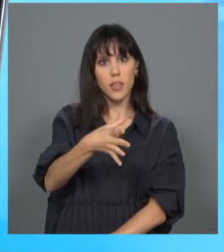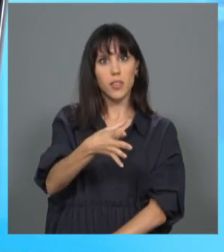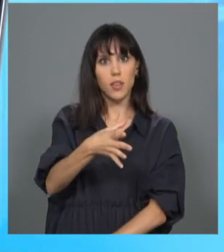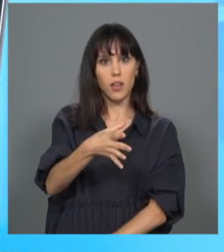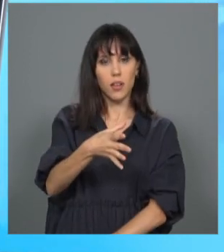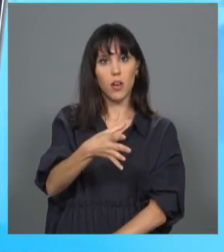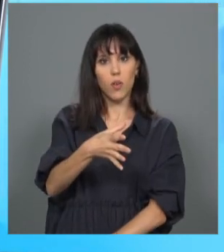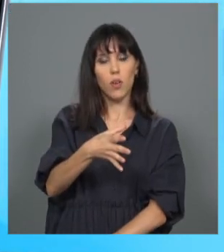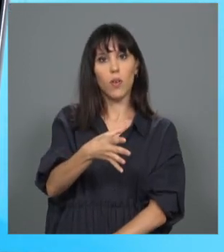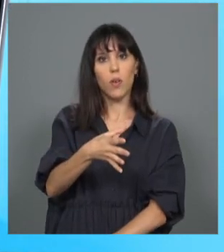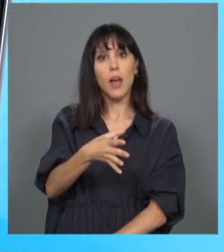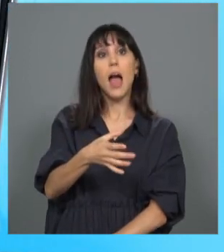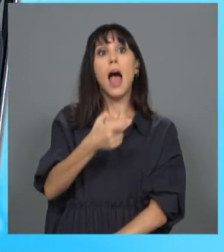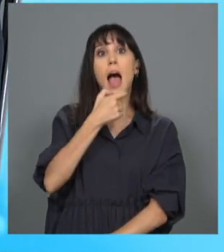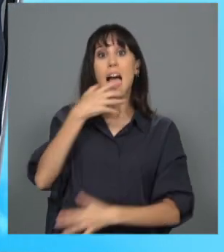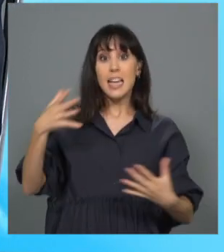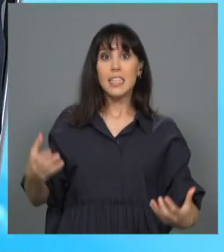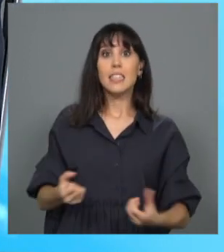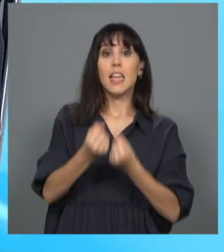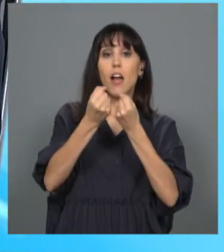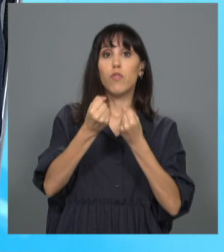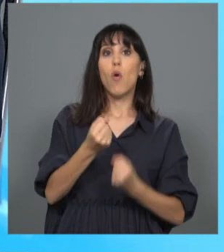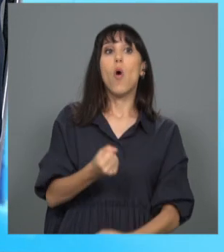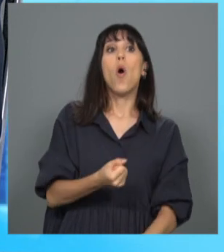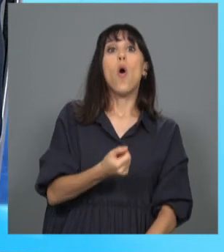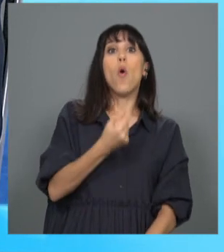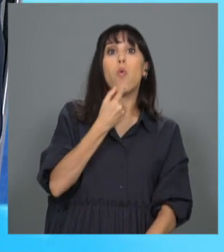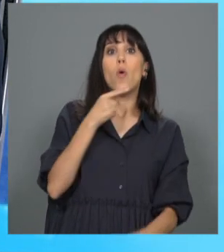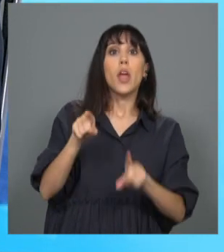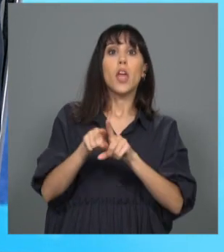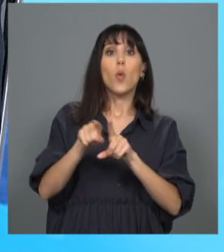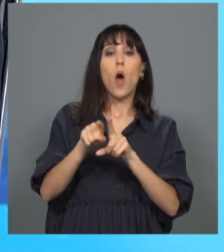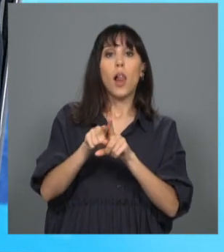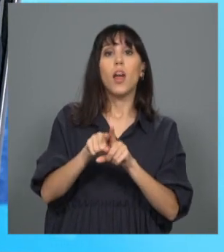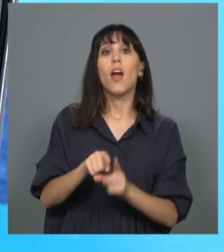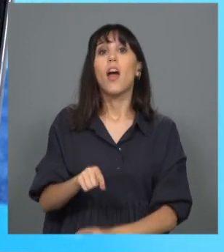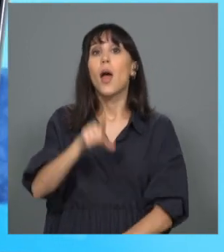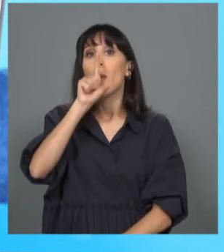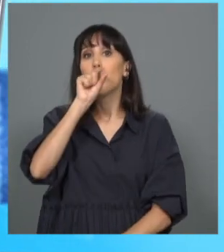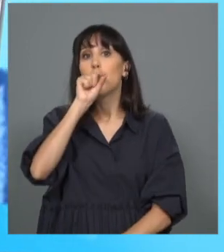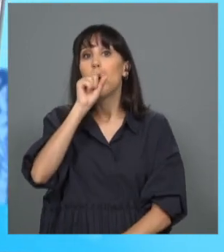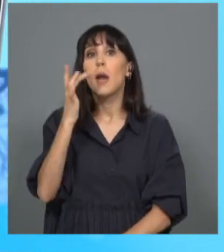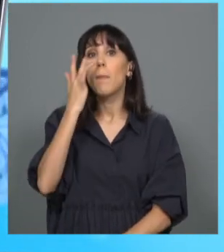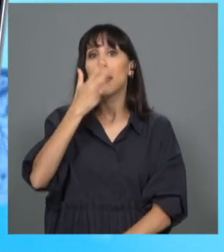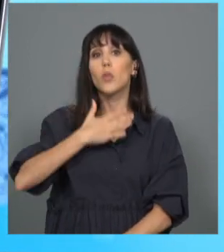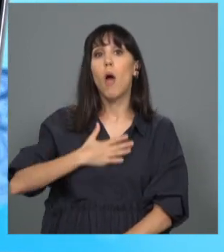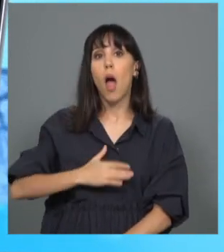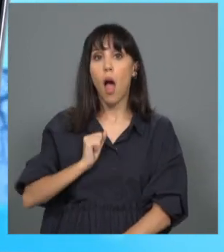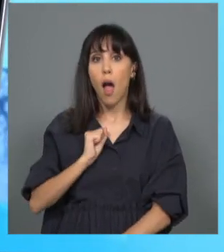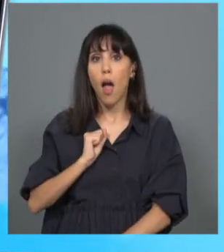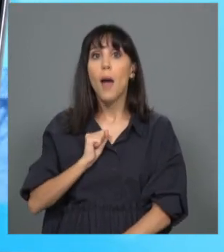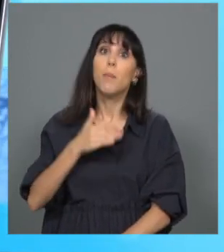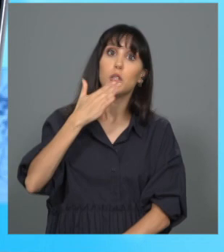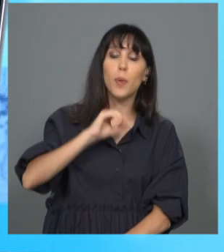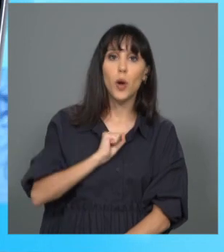diziam que os que se salvam são tantos como os corvos brancos. Os que se salvam são tantos como as azeitonas que